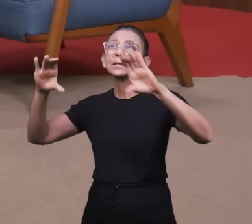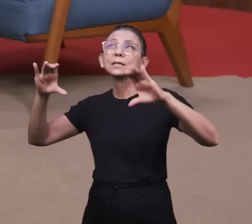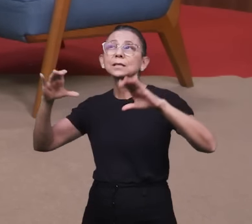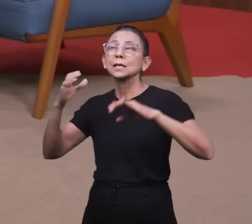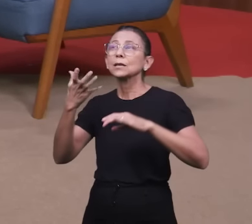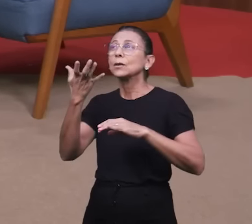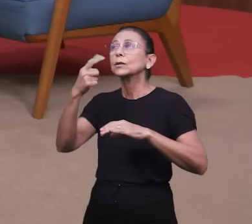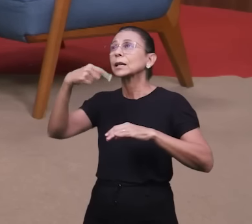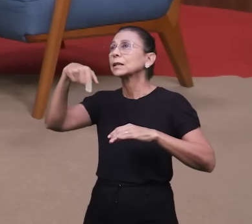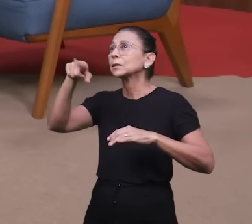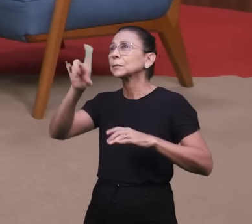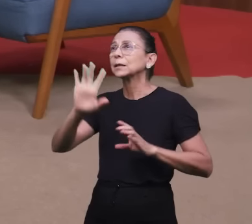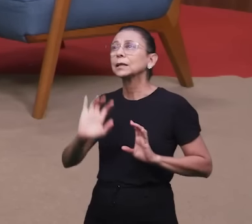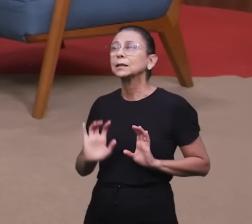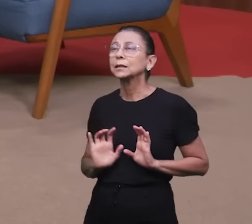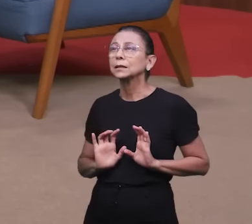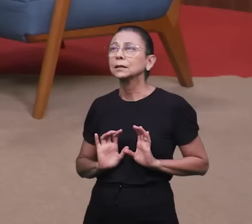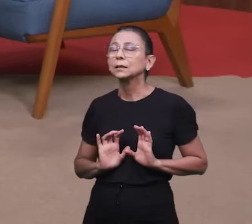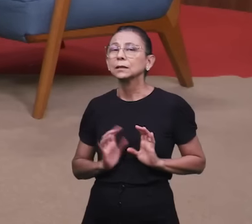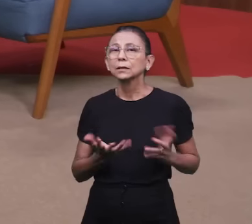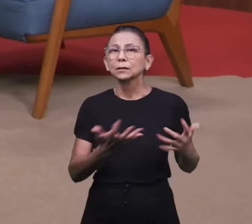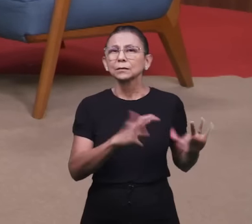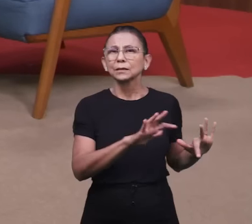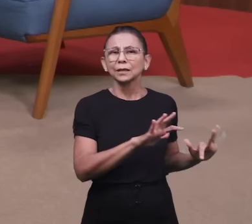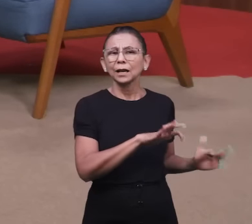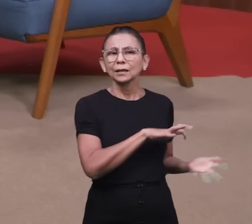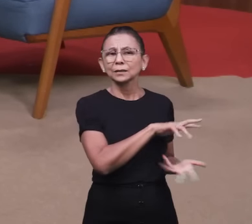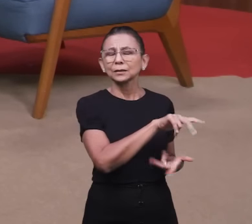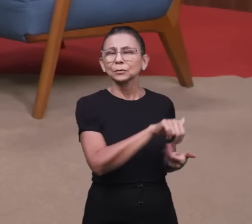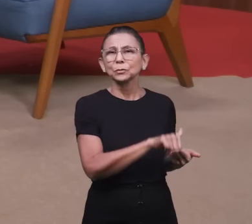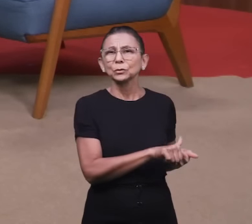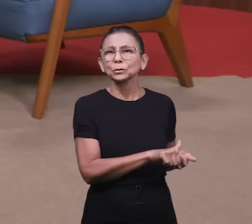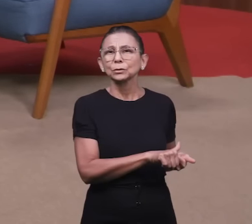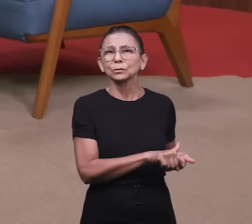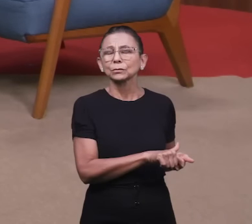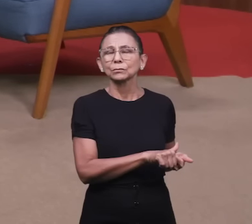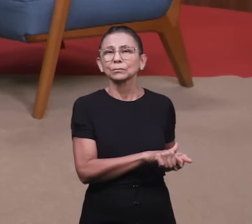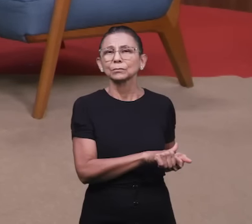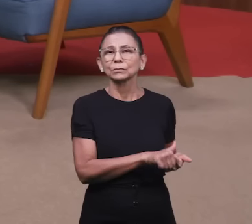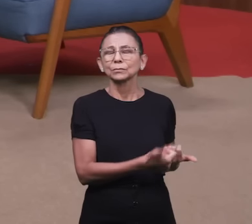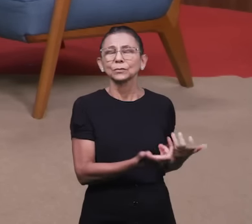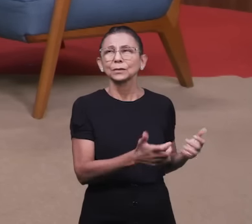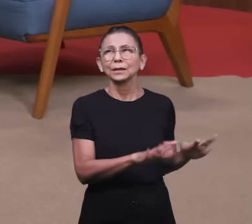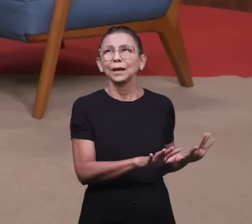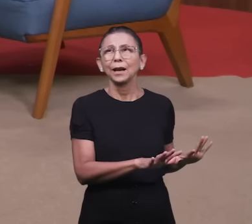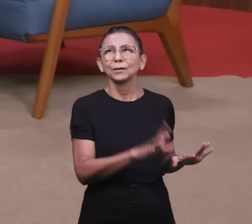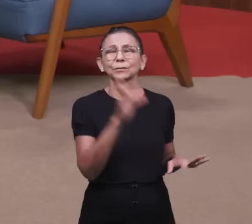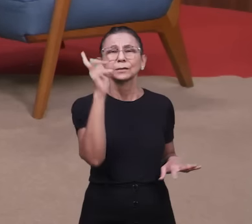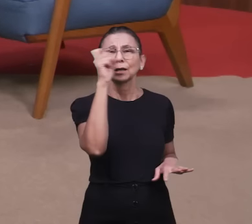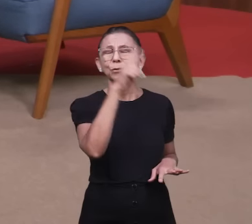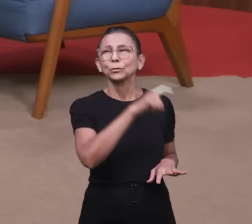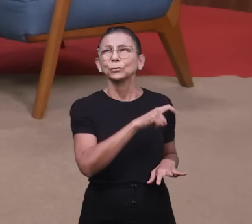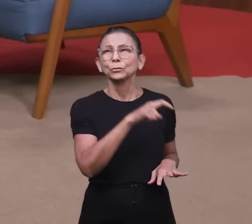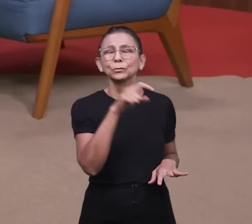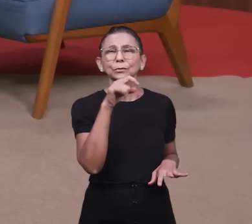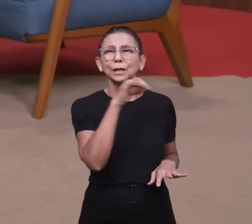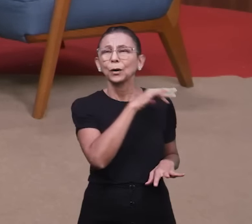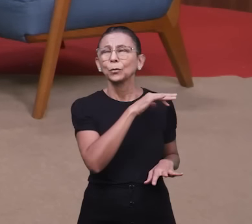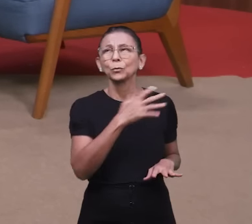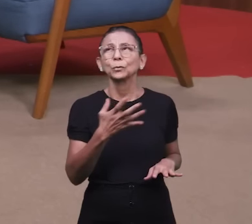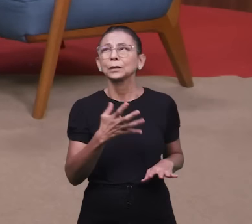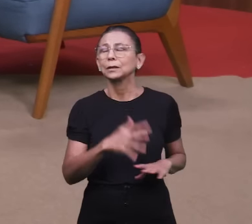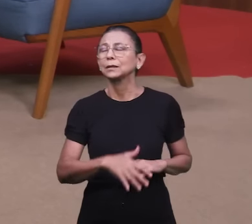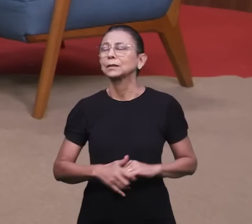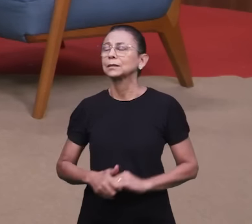e eu tô aqui ainda esse mundo não me serve mais não cabe mais nesse mundo não havia